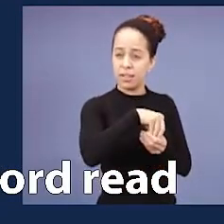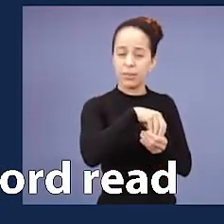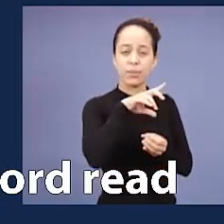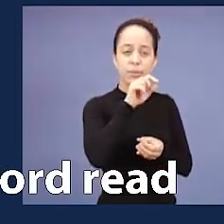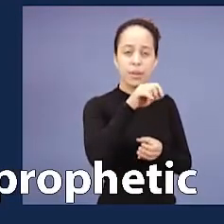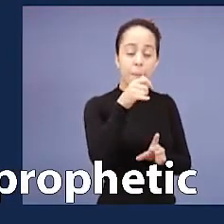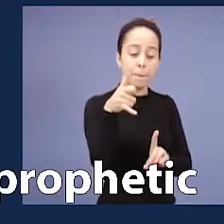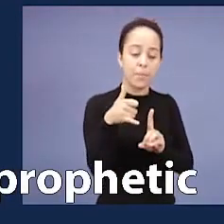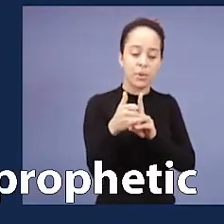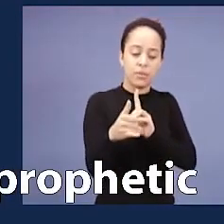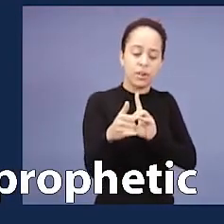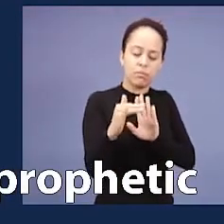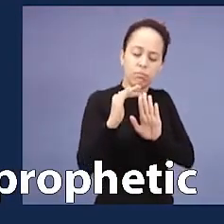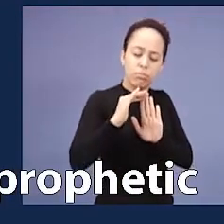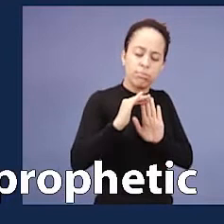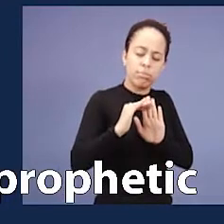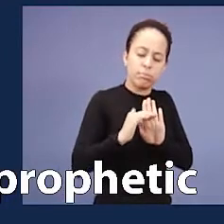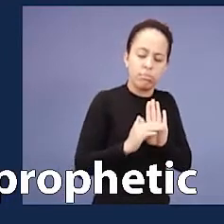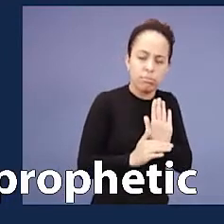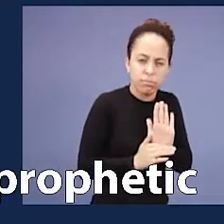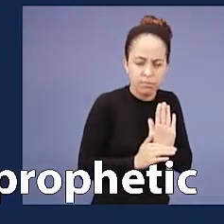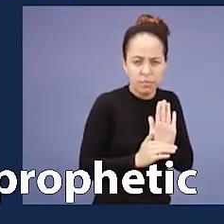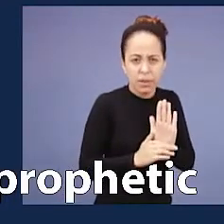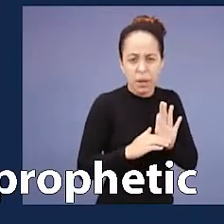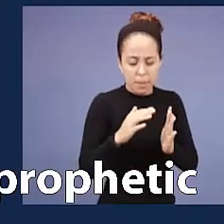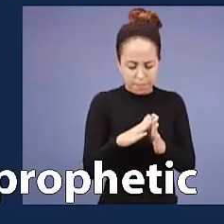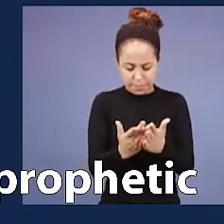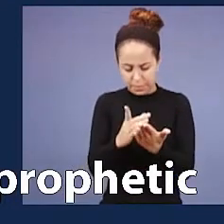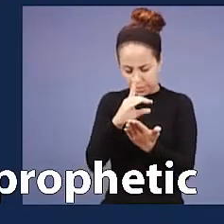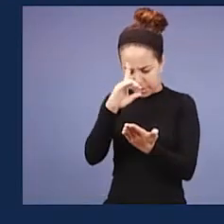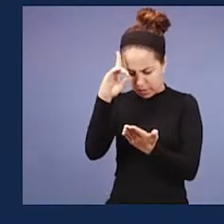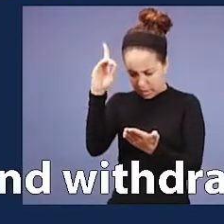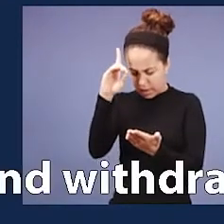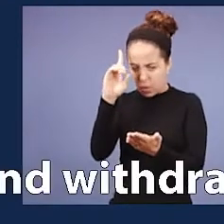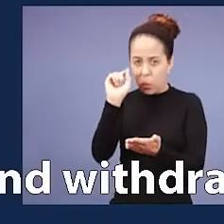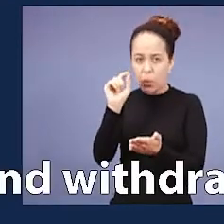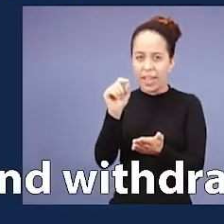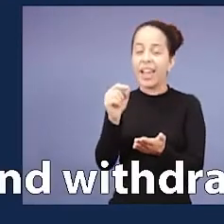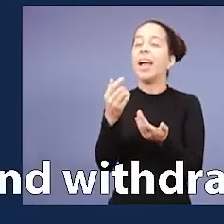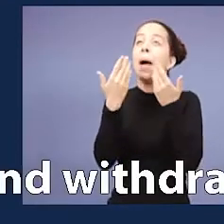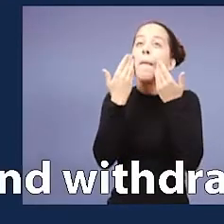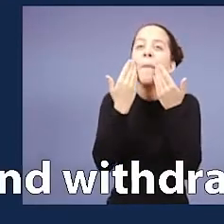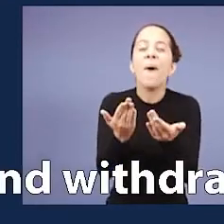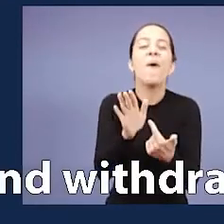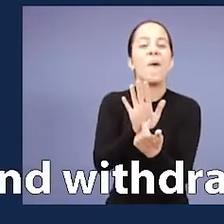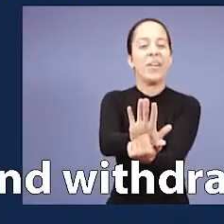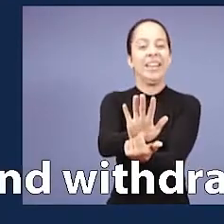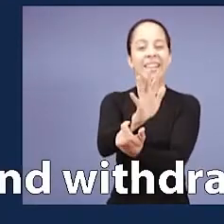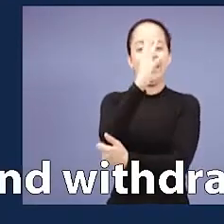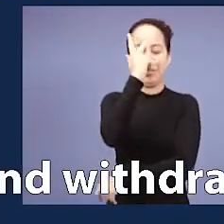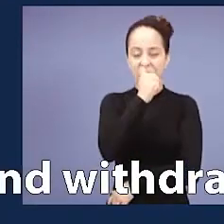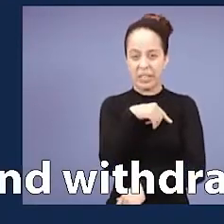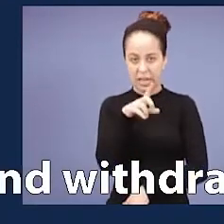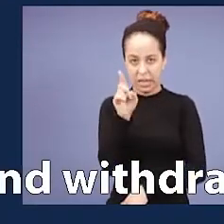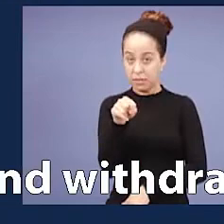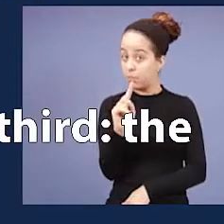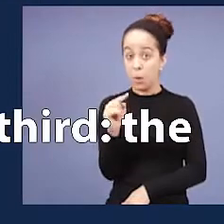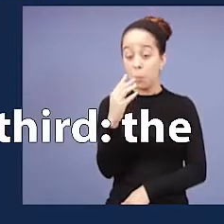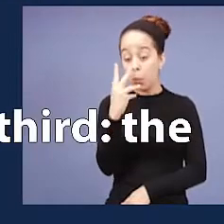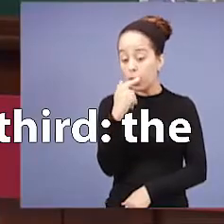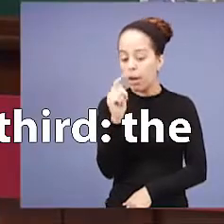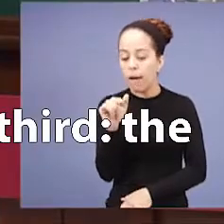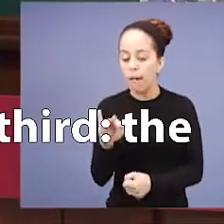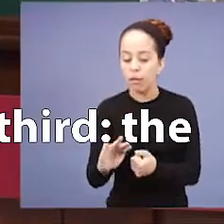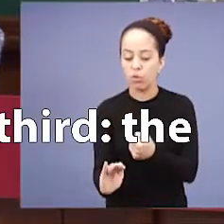palavra lida a letra está no quintal escondido que o profético que é o que leva o homem a quinta medida e